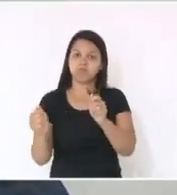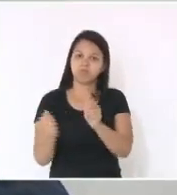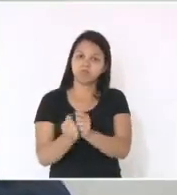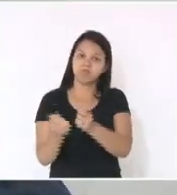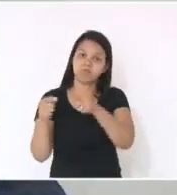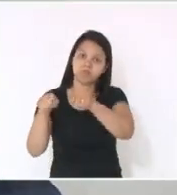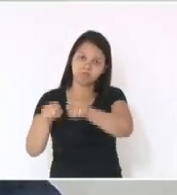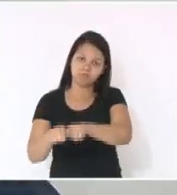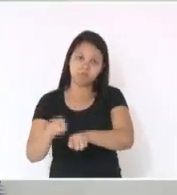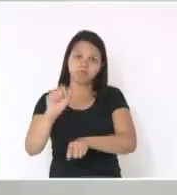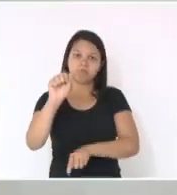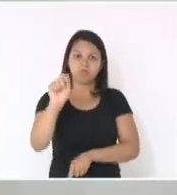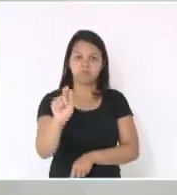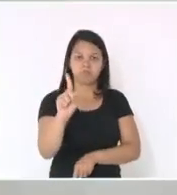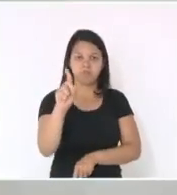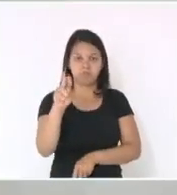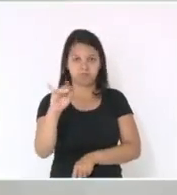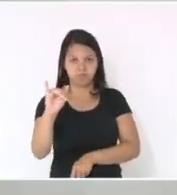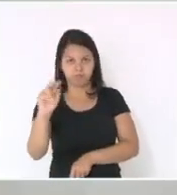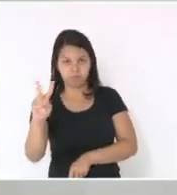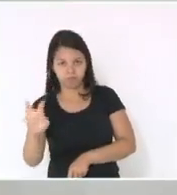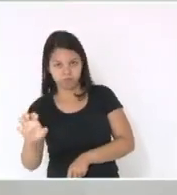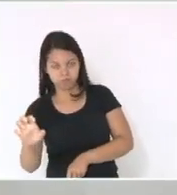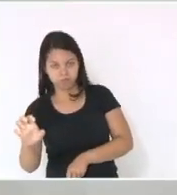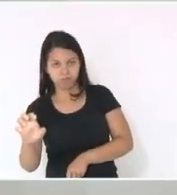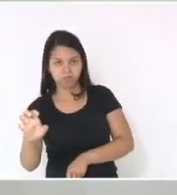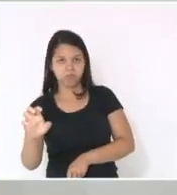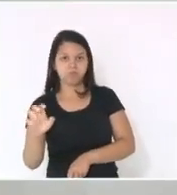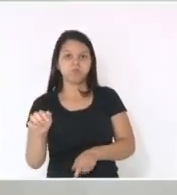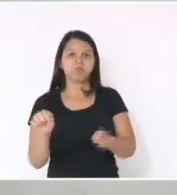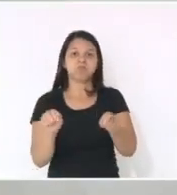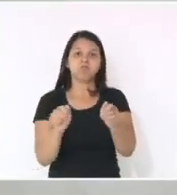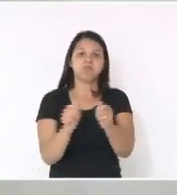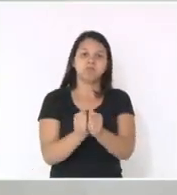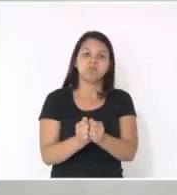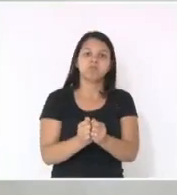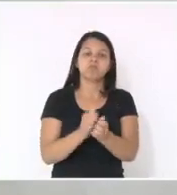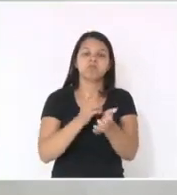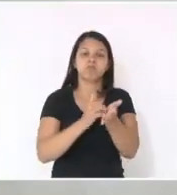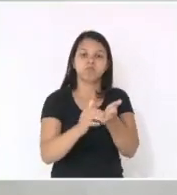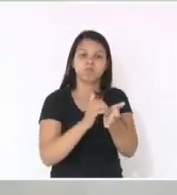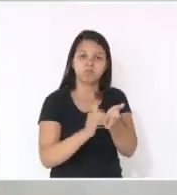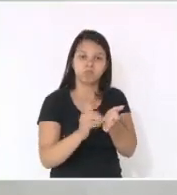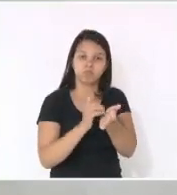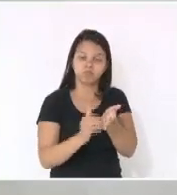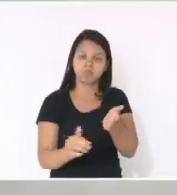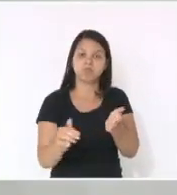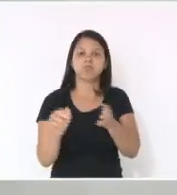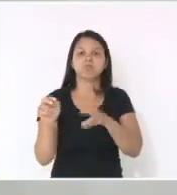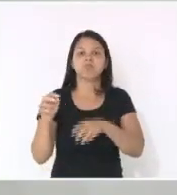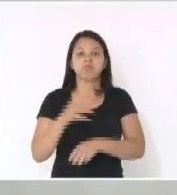Vigilância Epidemiológica do Estado, enfim, com a Secretaria de Estado da Saúde, foi